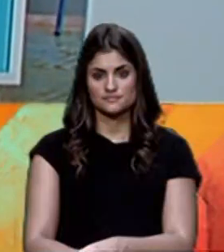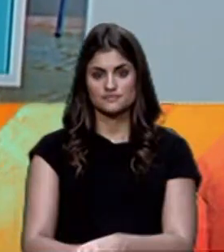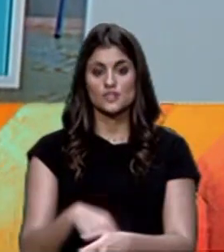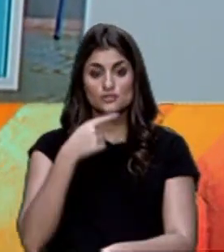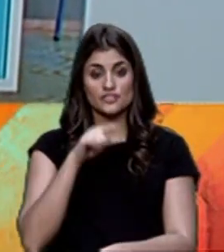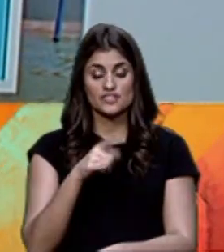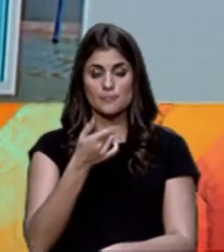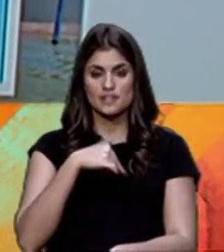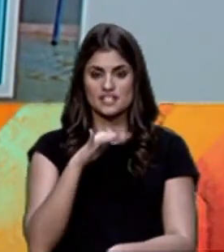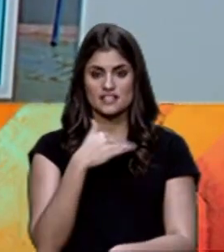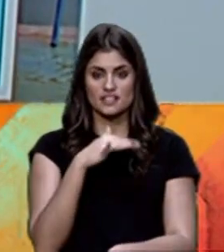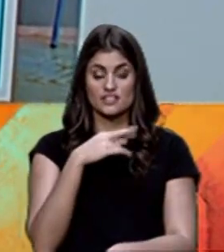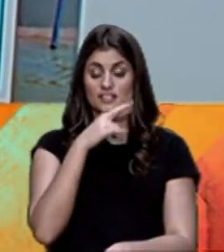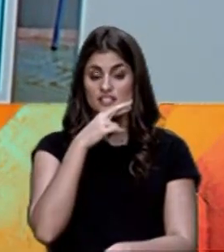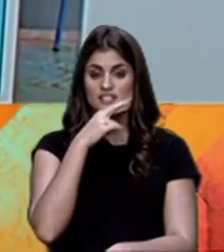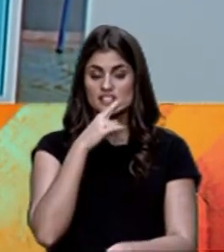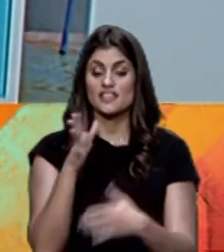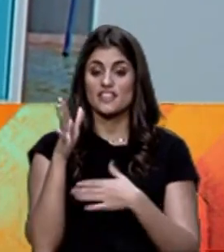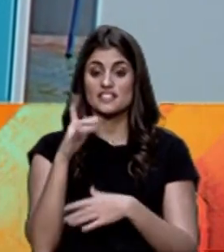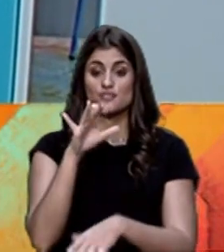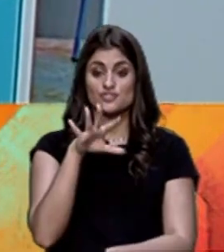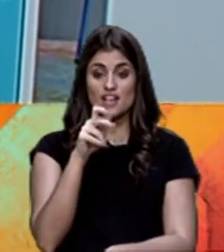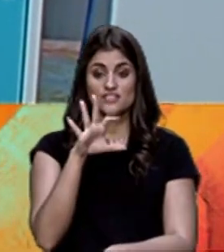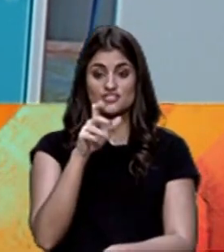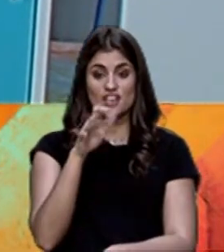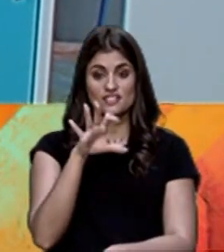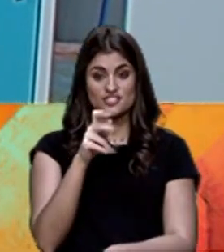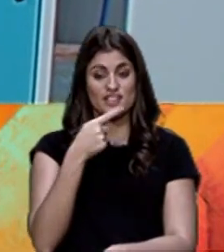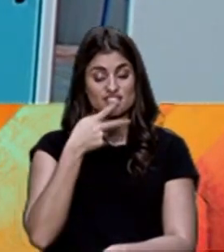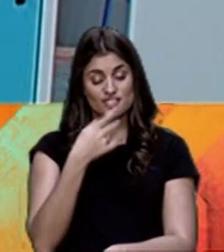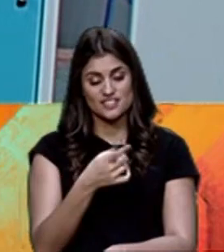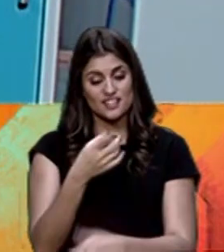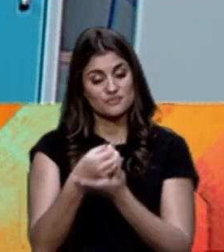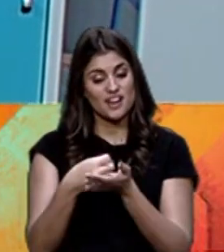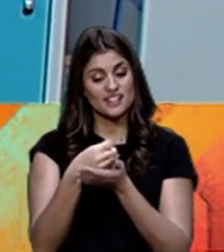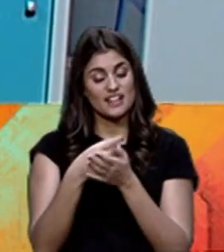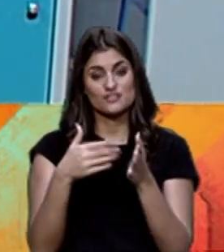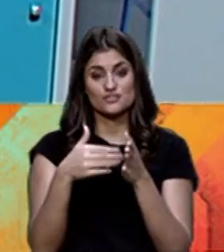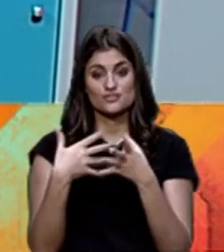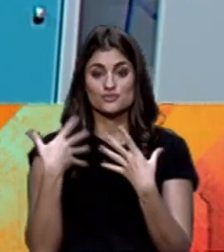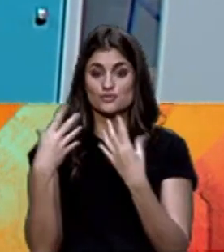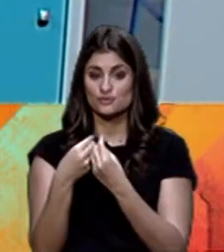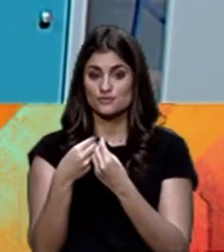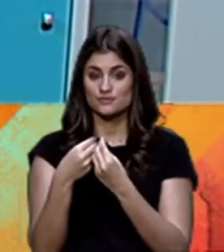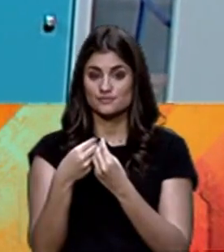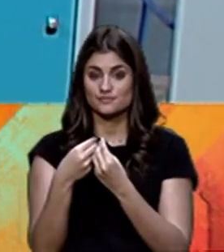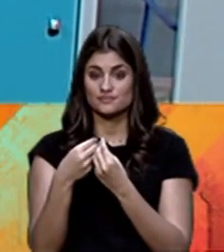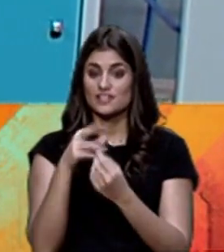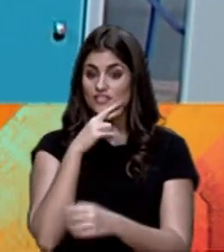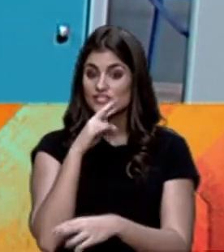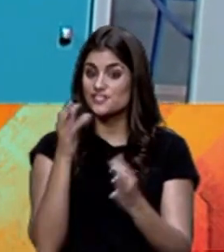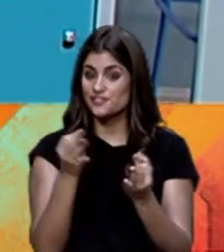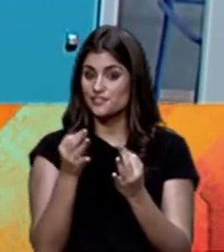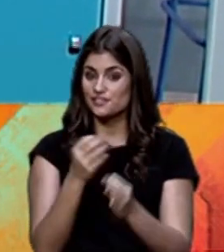Estamos de volta à Praça da Alegria. Que tristeza dançar este chá-chá-chá sozinha, não é? Não tenho aqui ninguém para cozinhar comigo. É muito